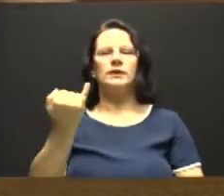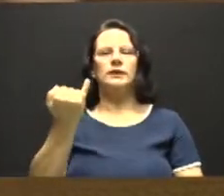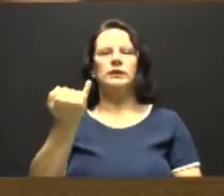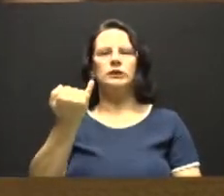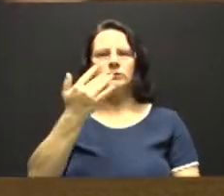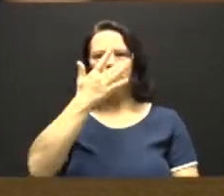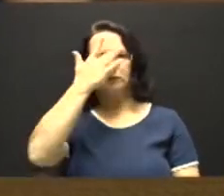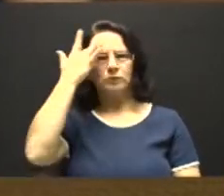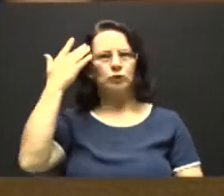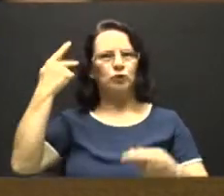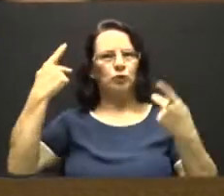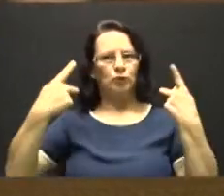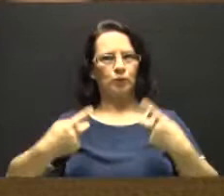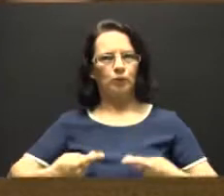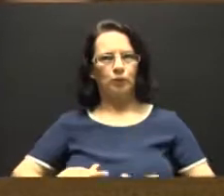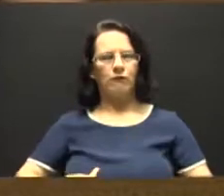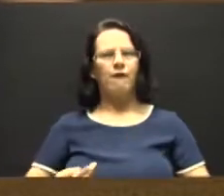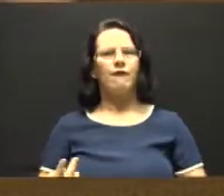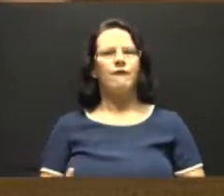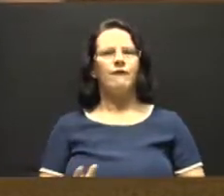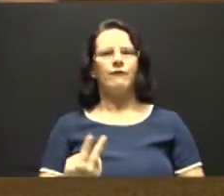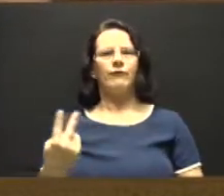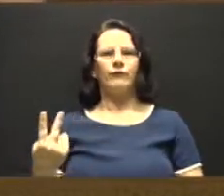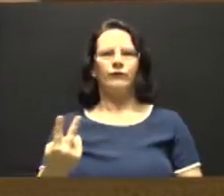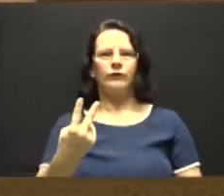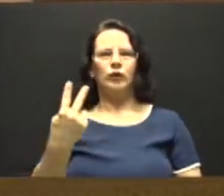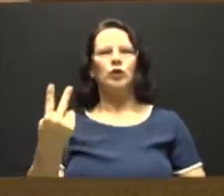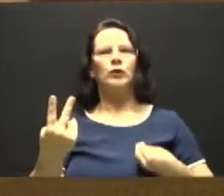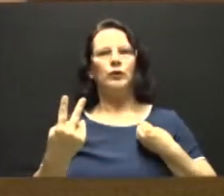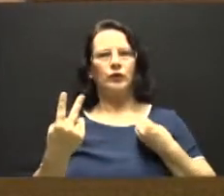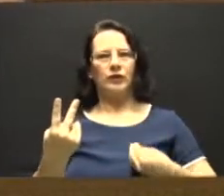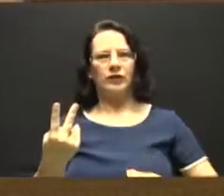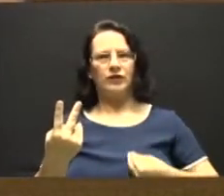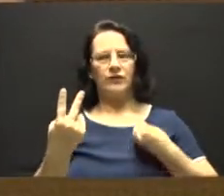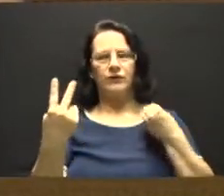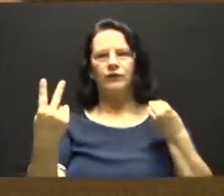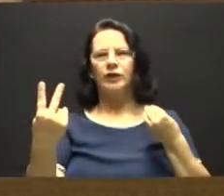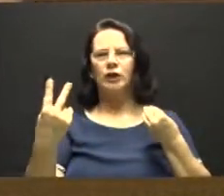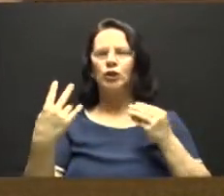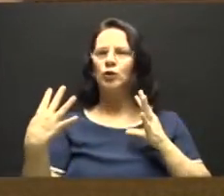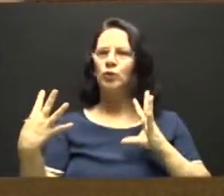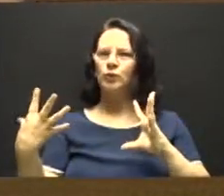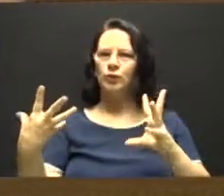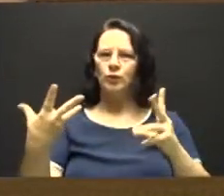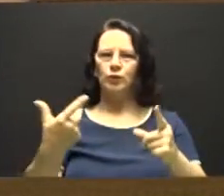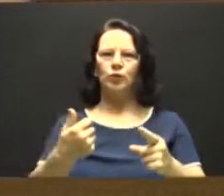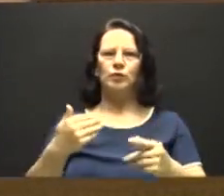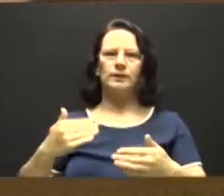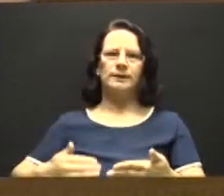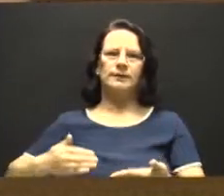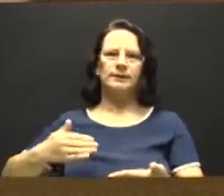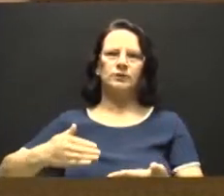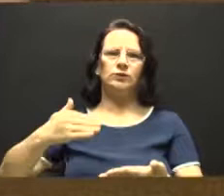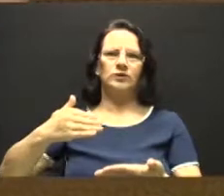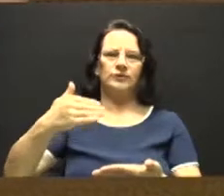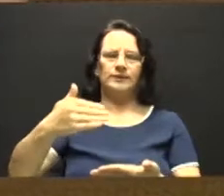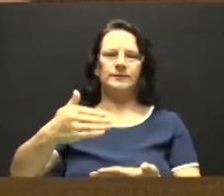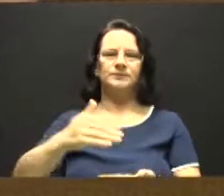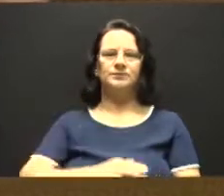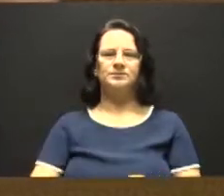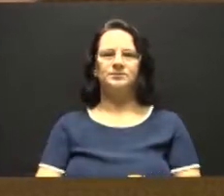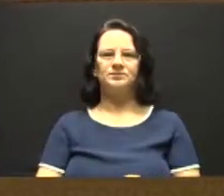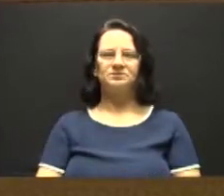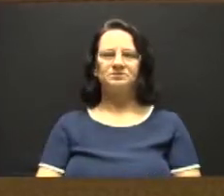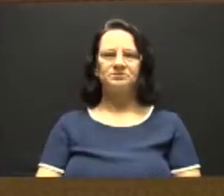humanização valorizar a vida do humano em todas as suas fases o